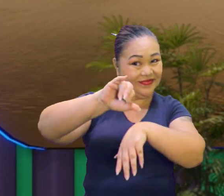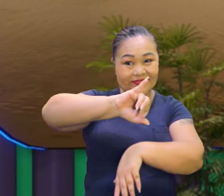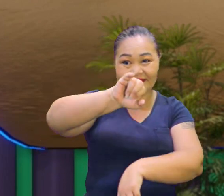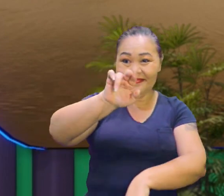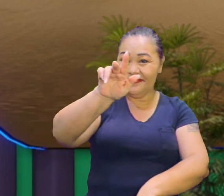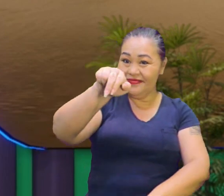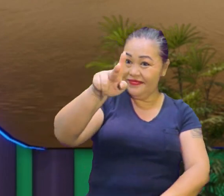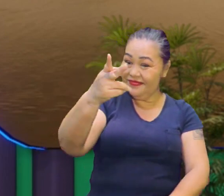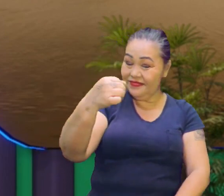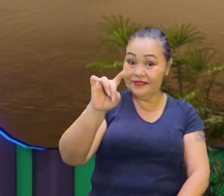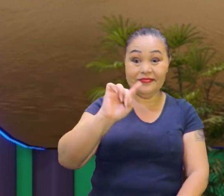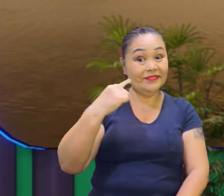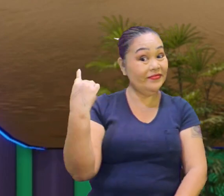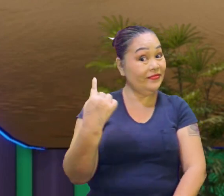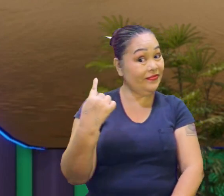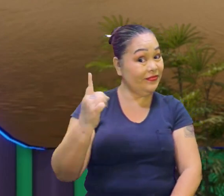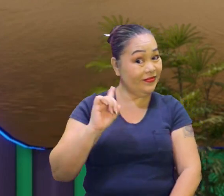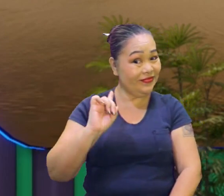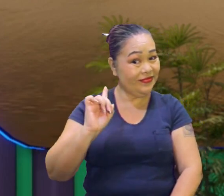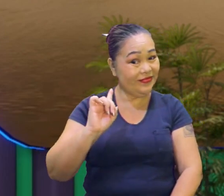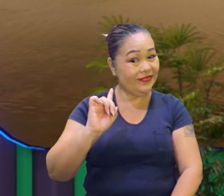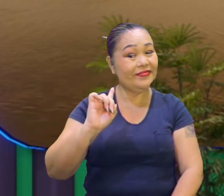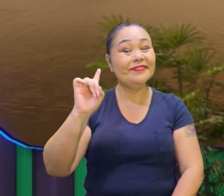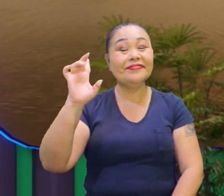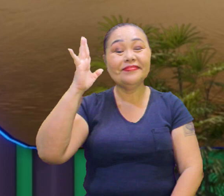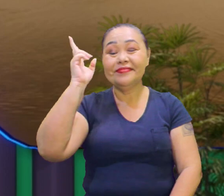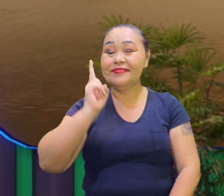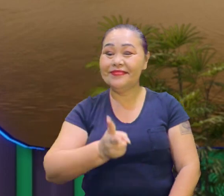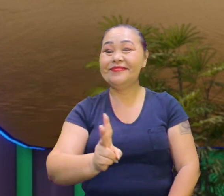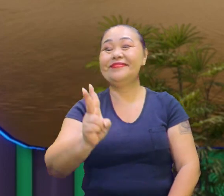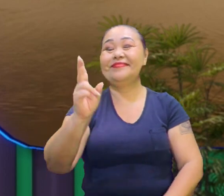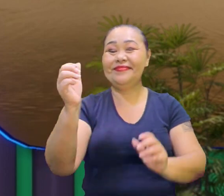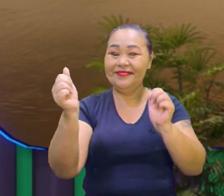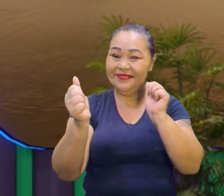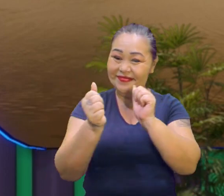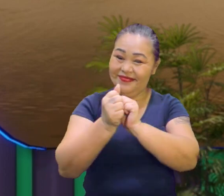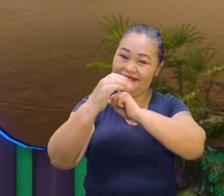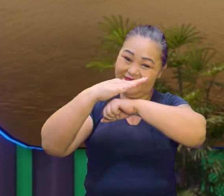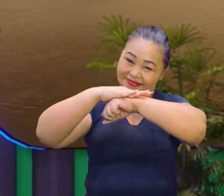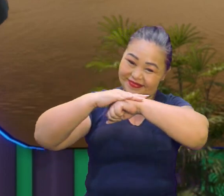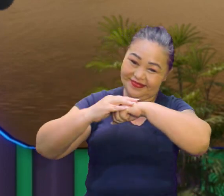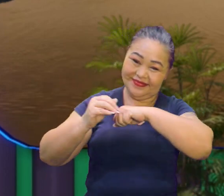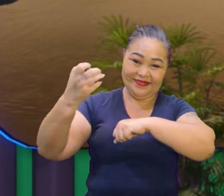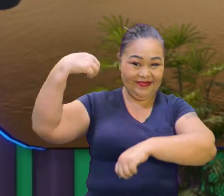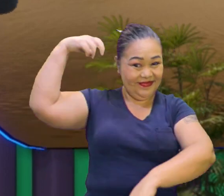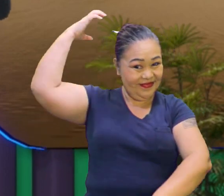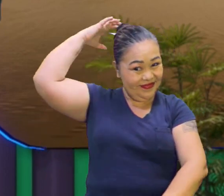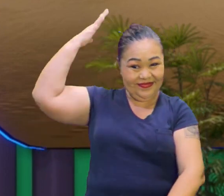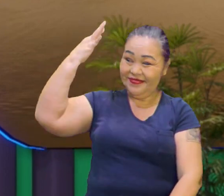professor Jorge, eu não estou sozinho. Eu sempre estou aqui com a minha querida